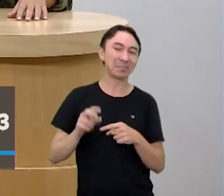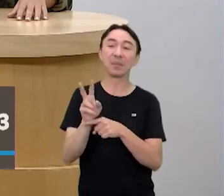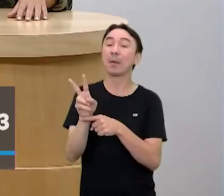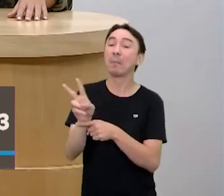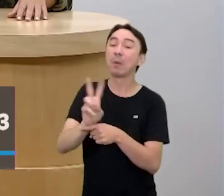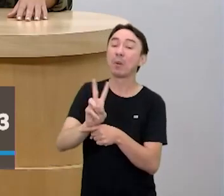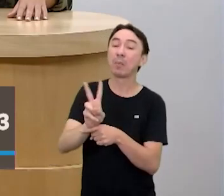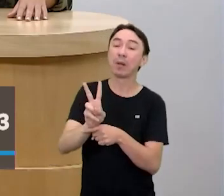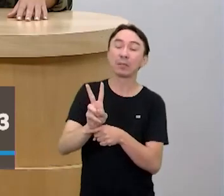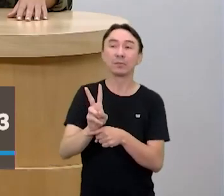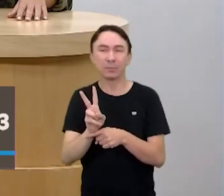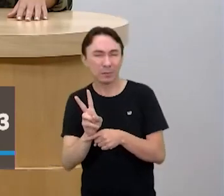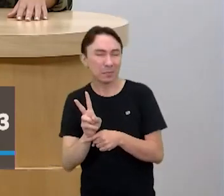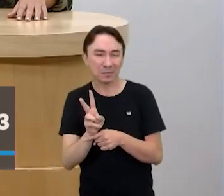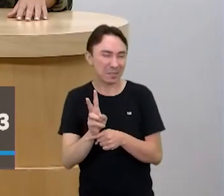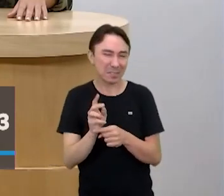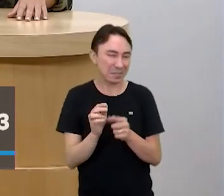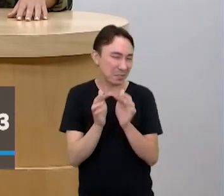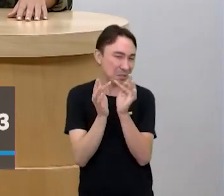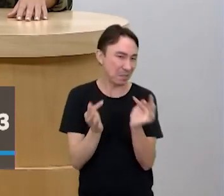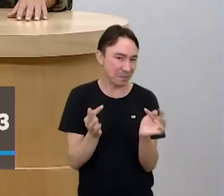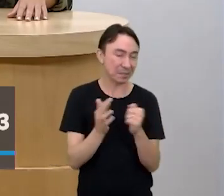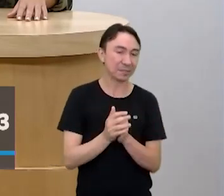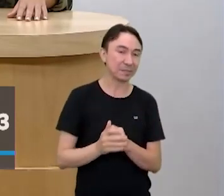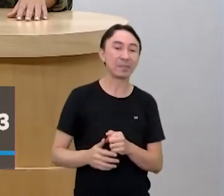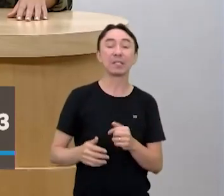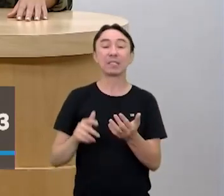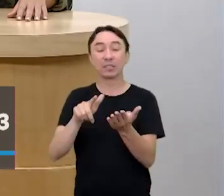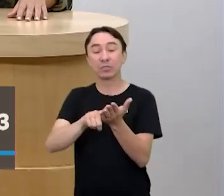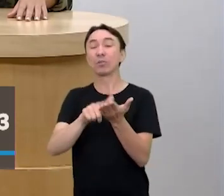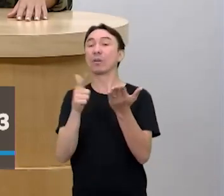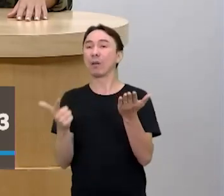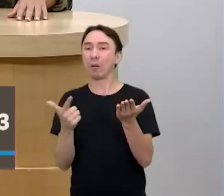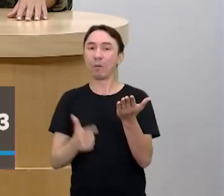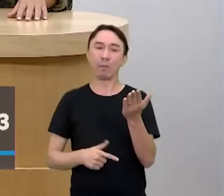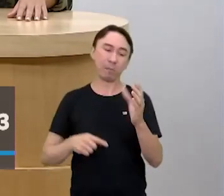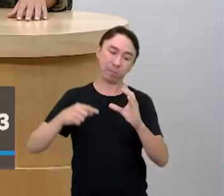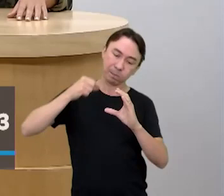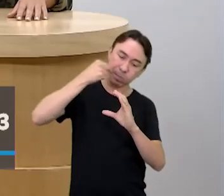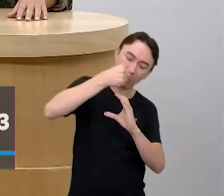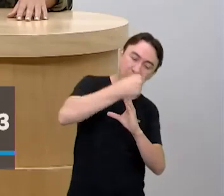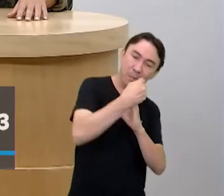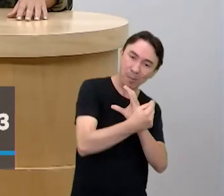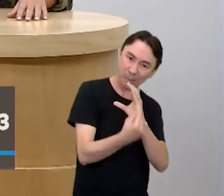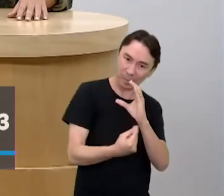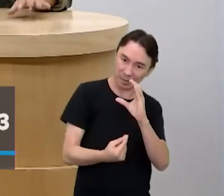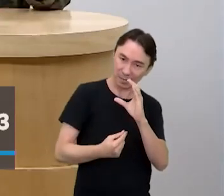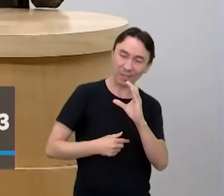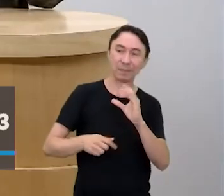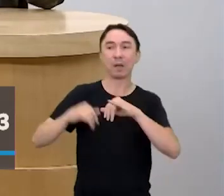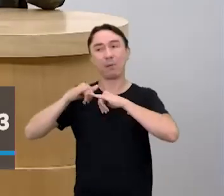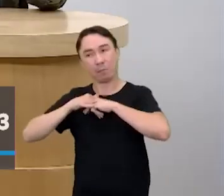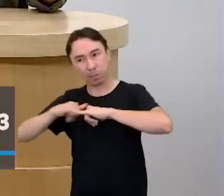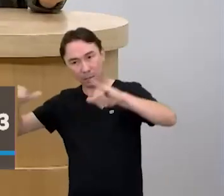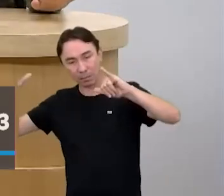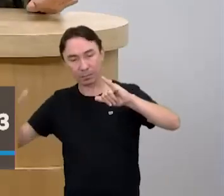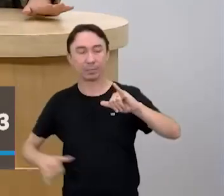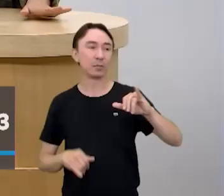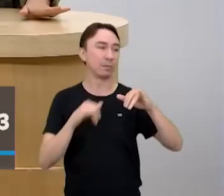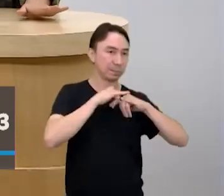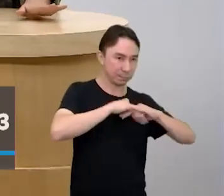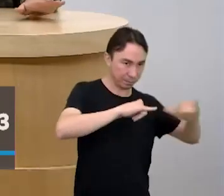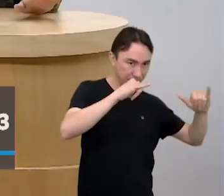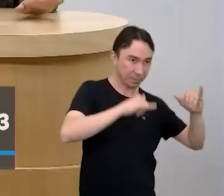algumas manchetes de jornais do mundo e trouxe algumas manchetes de jornais brasileiros. Ah, tá. É mundial